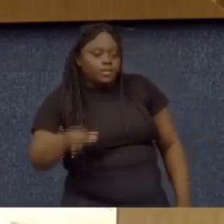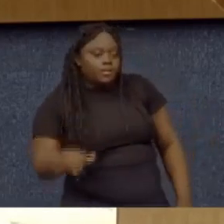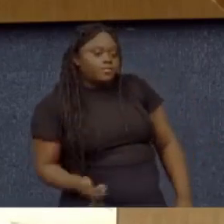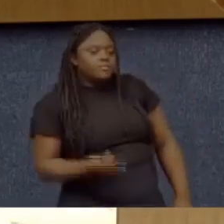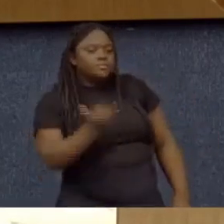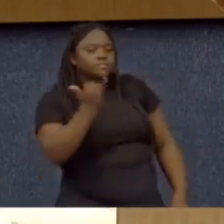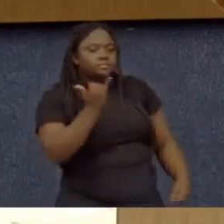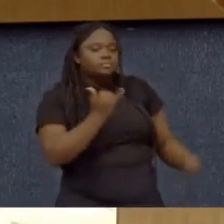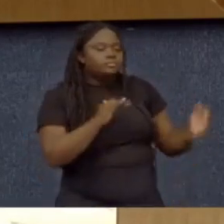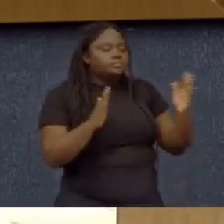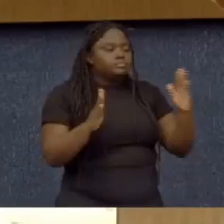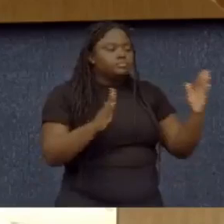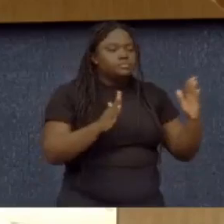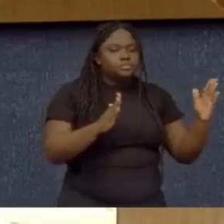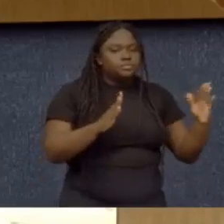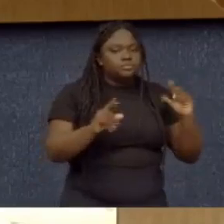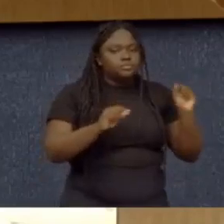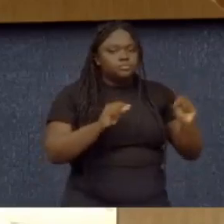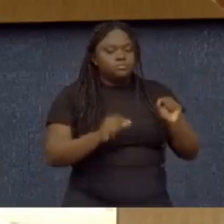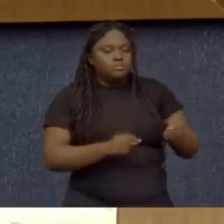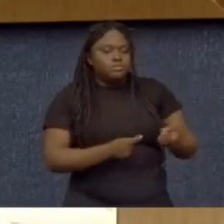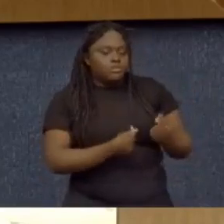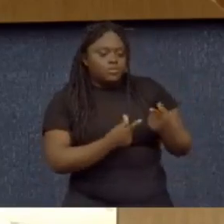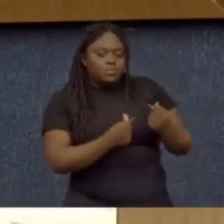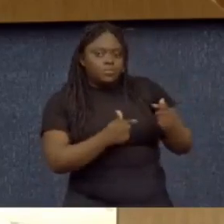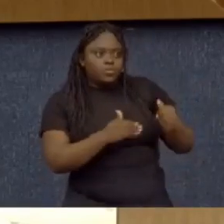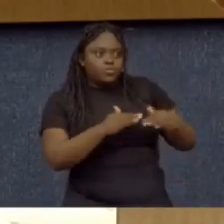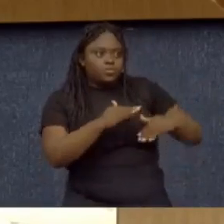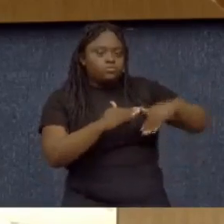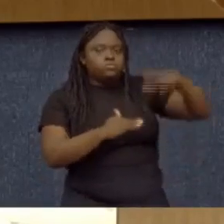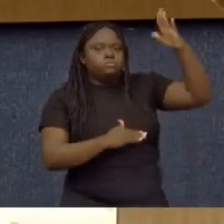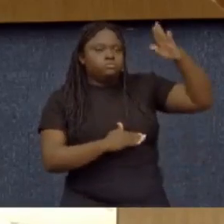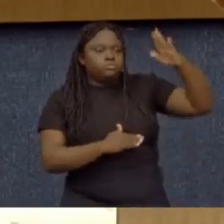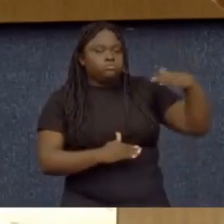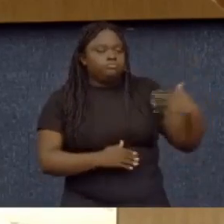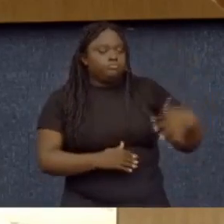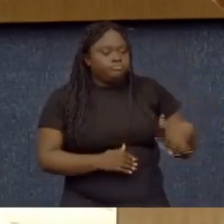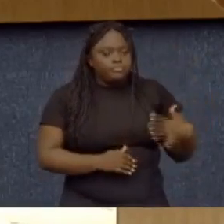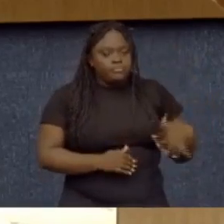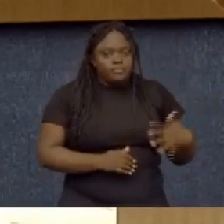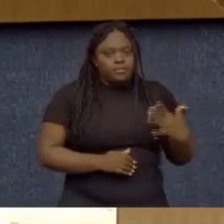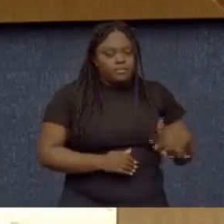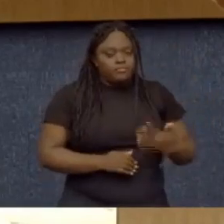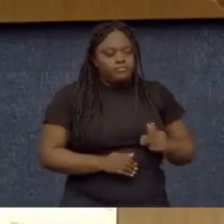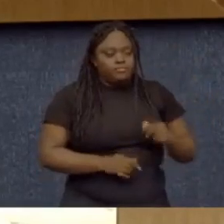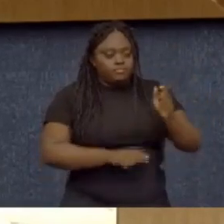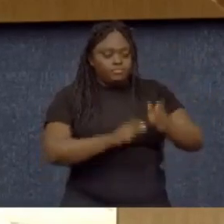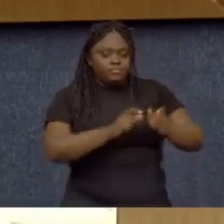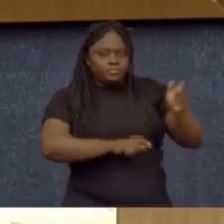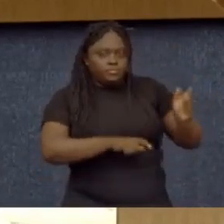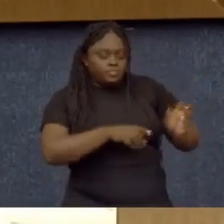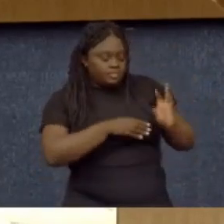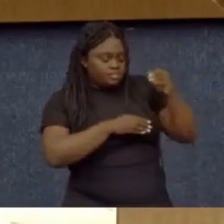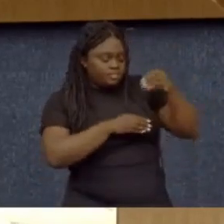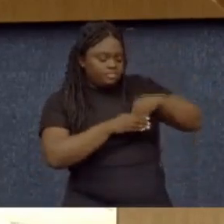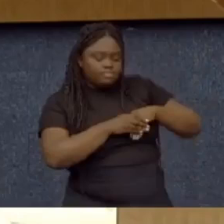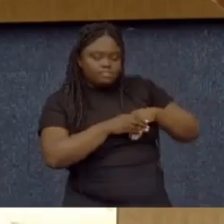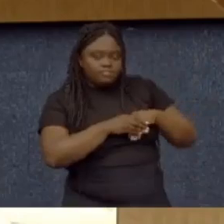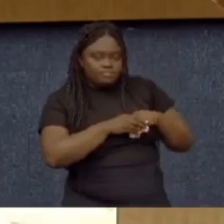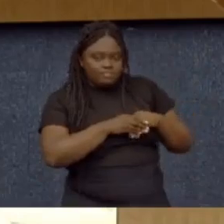aproveitaram daquele momento para jogar os preços lá em cima. Pessoas que não têm dentro de si